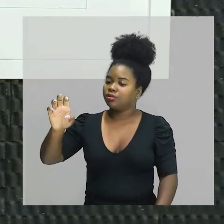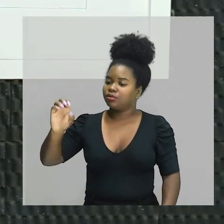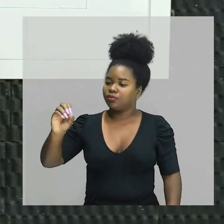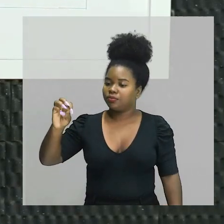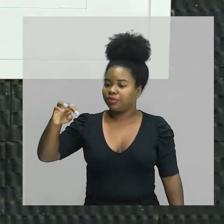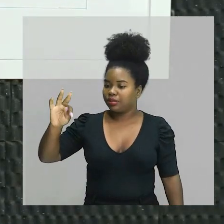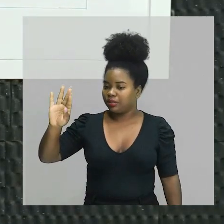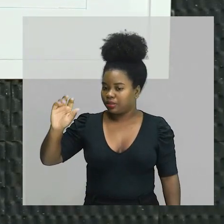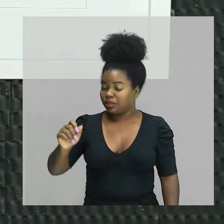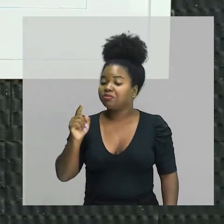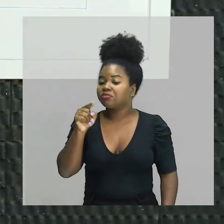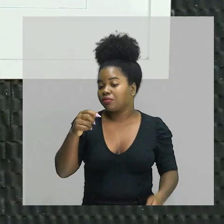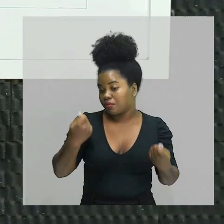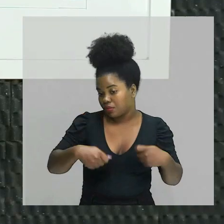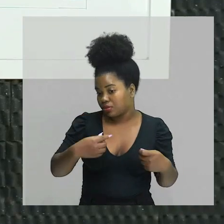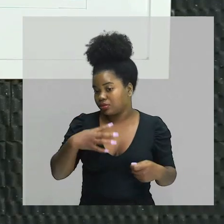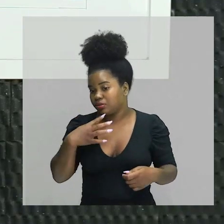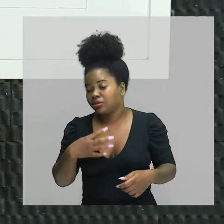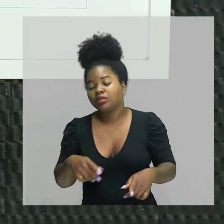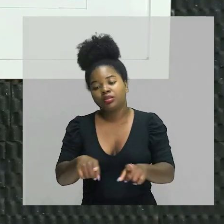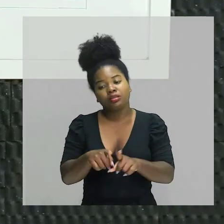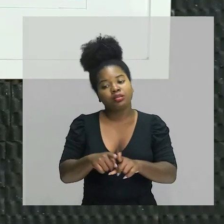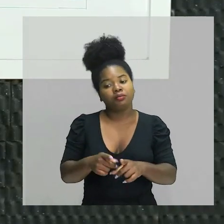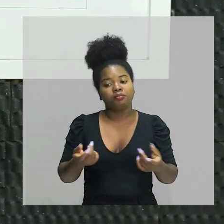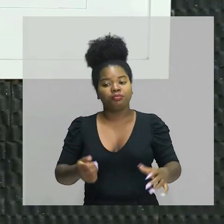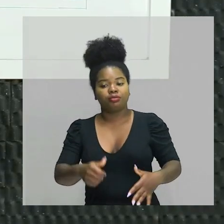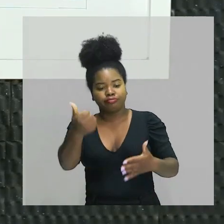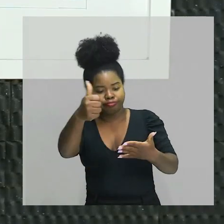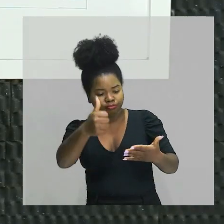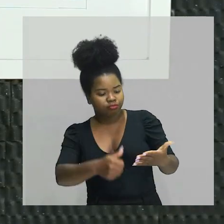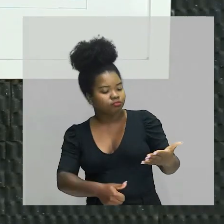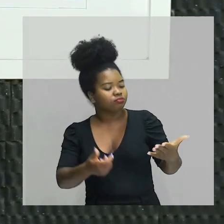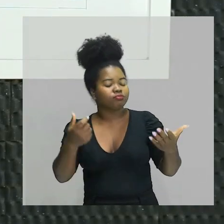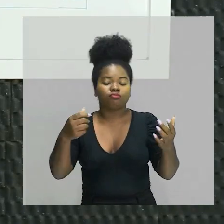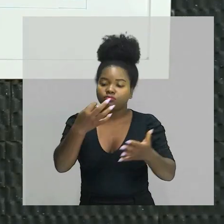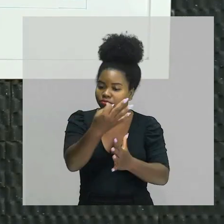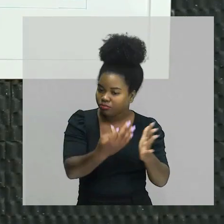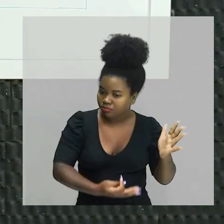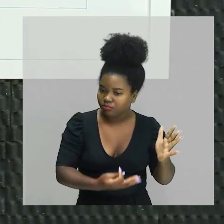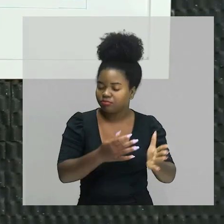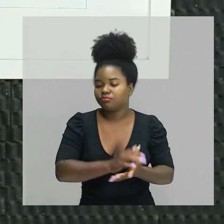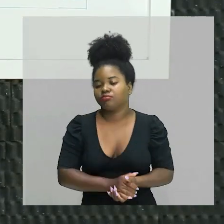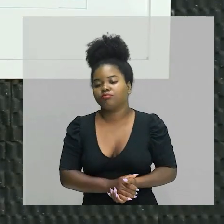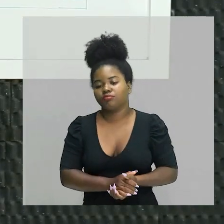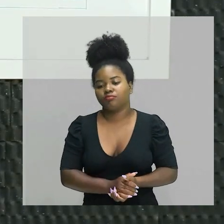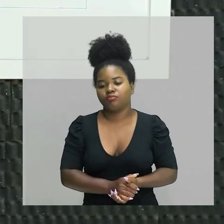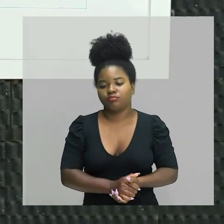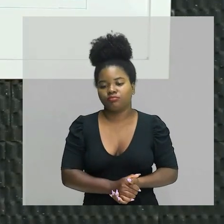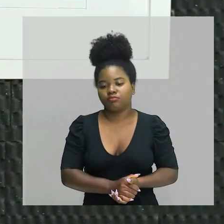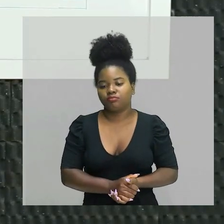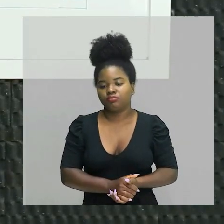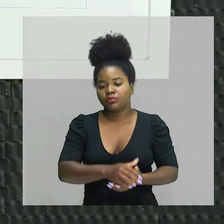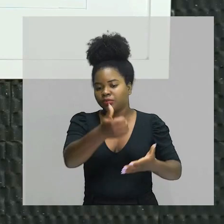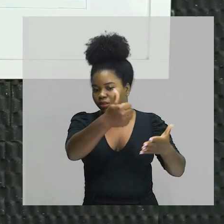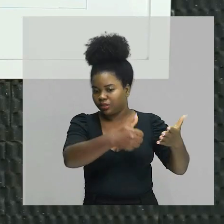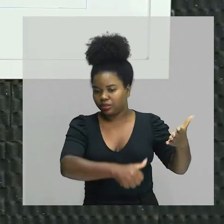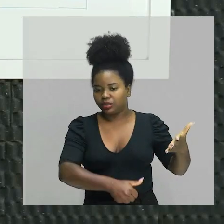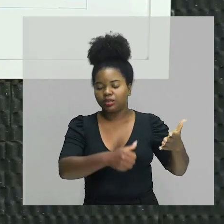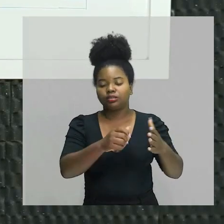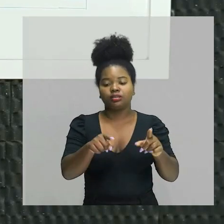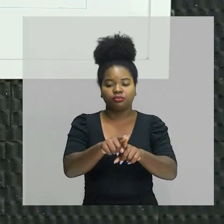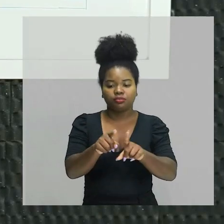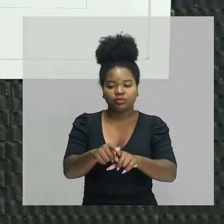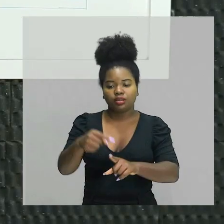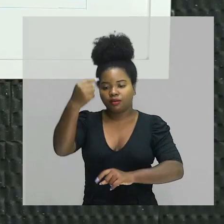de quê? Além de saber analisar e interpretar o texto, ou analisar e interpretar